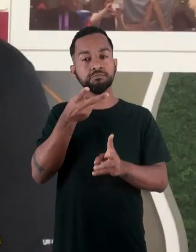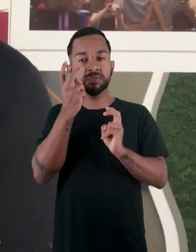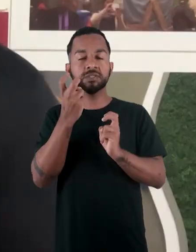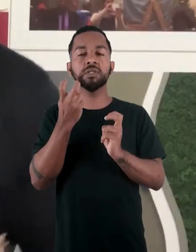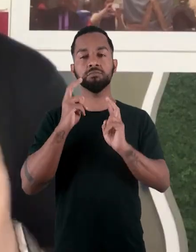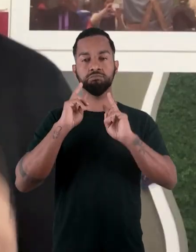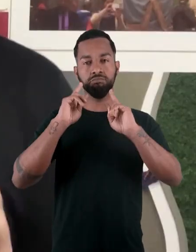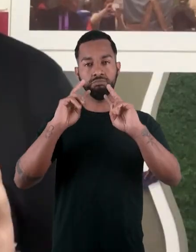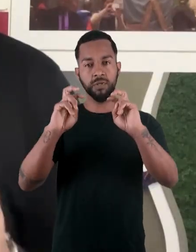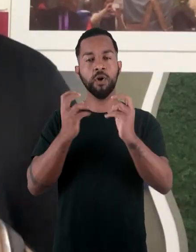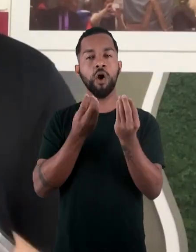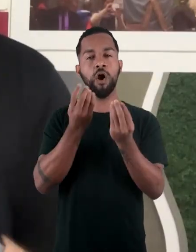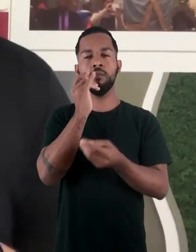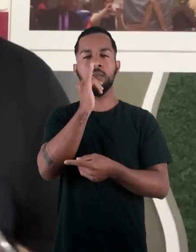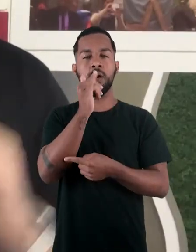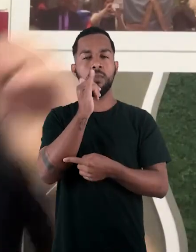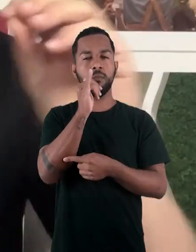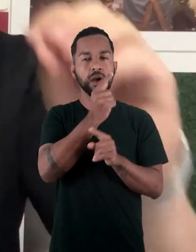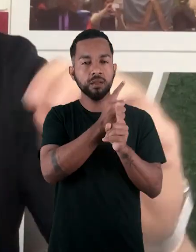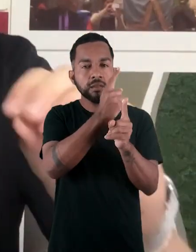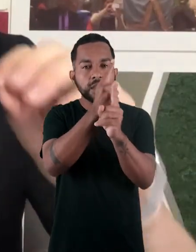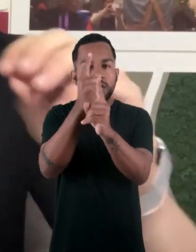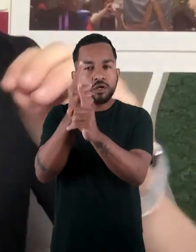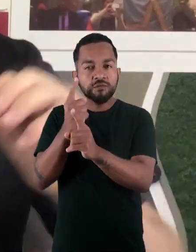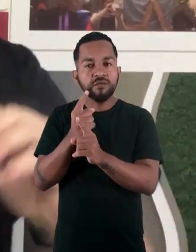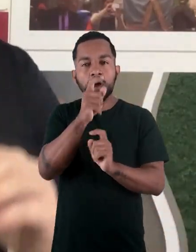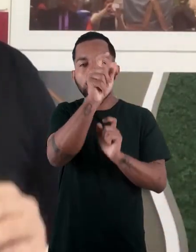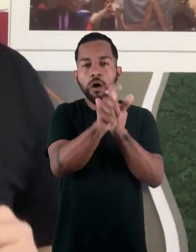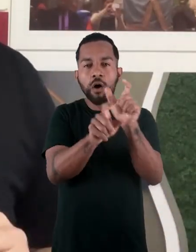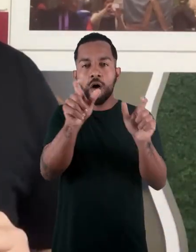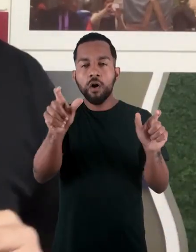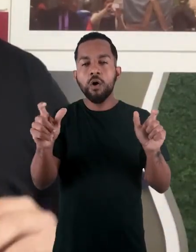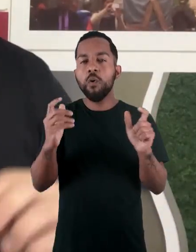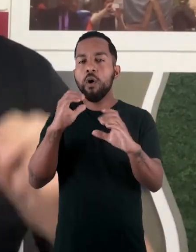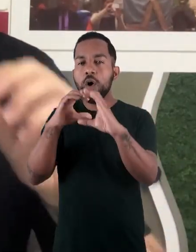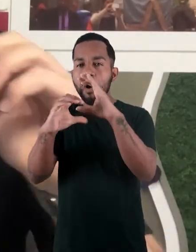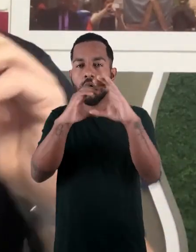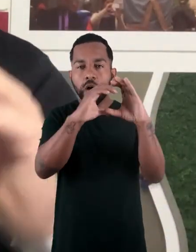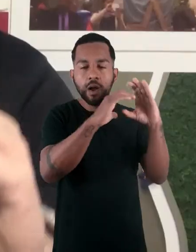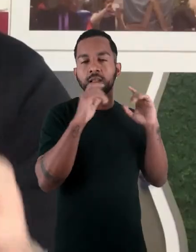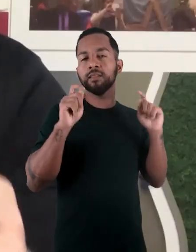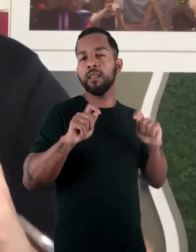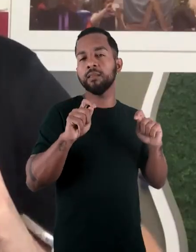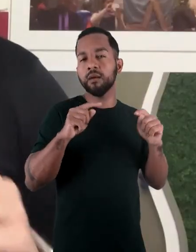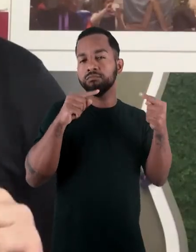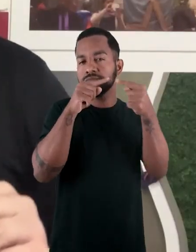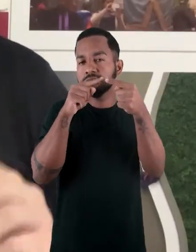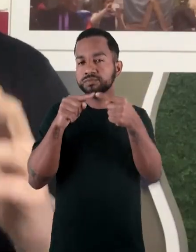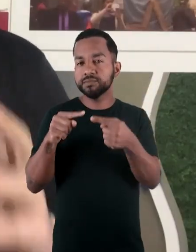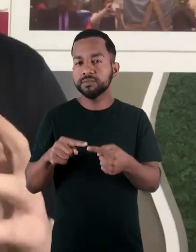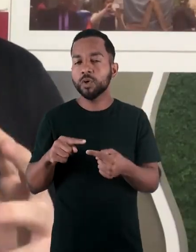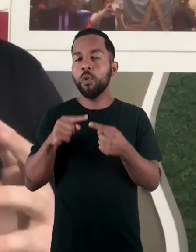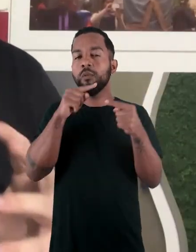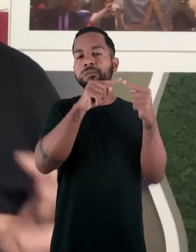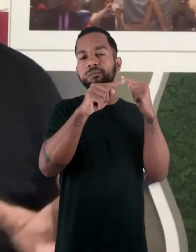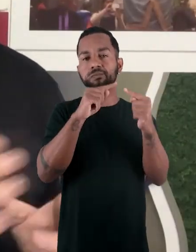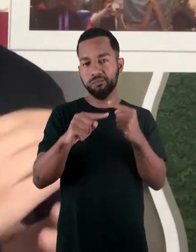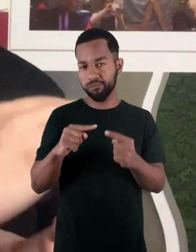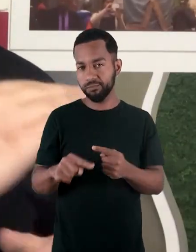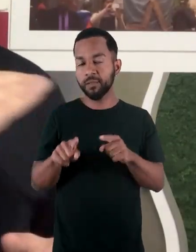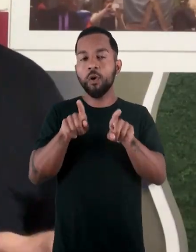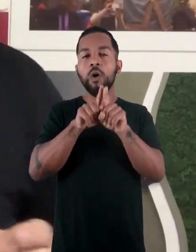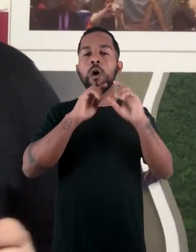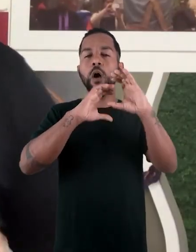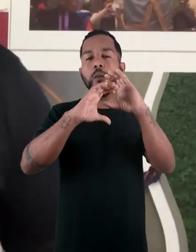história e a partir disso comece a identificar no outro qual comunicação é assertiva, qual comunicação não é assertiva, qual comunicação tem